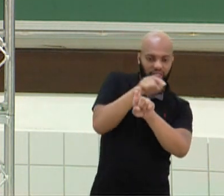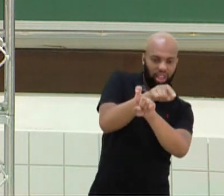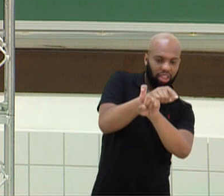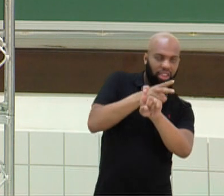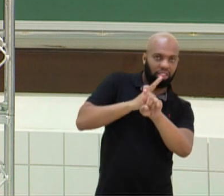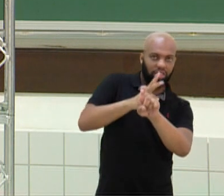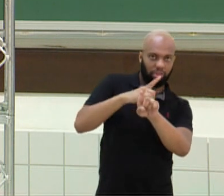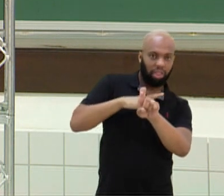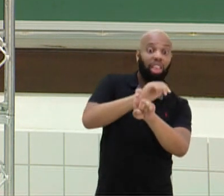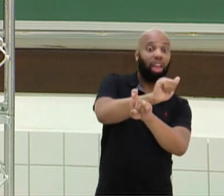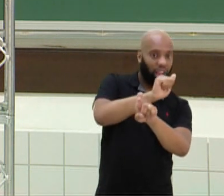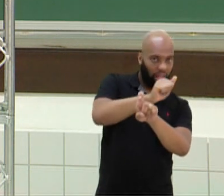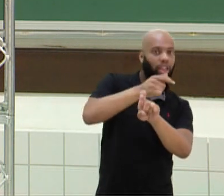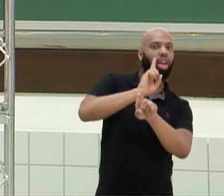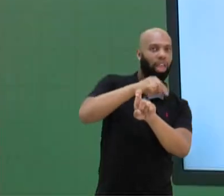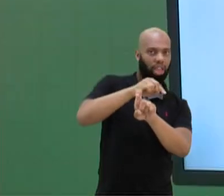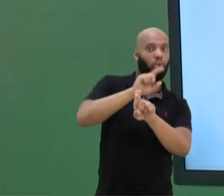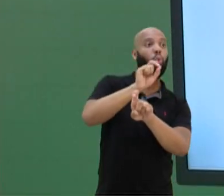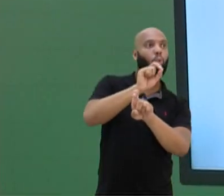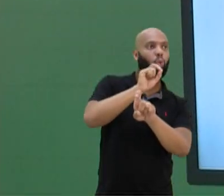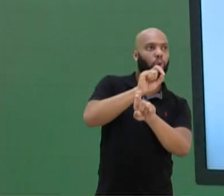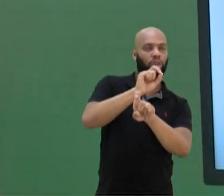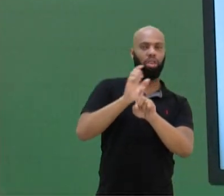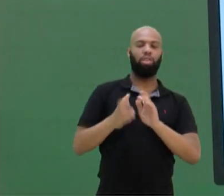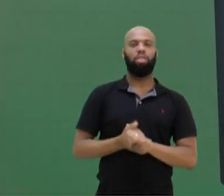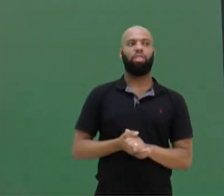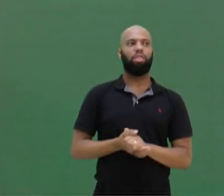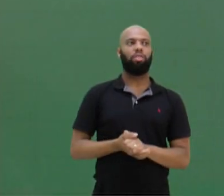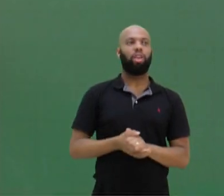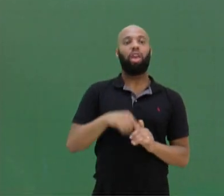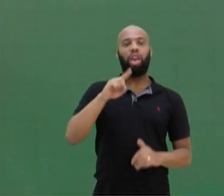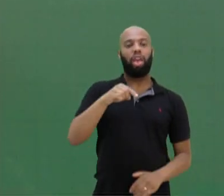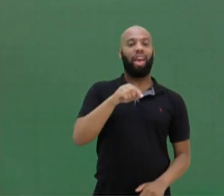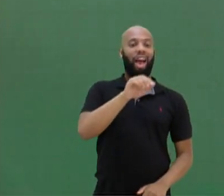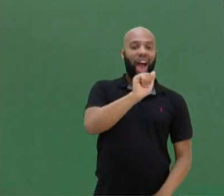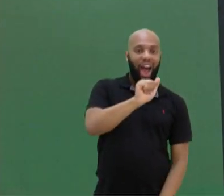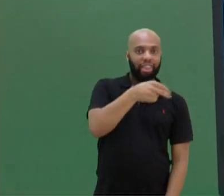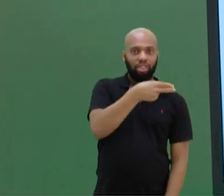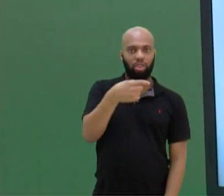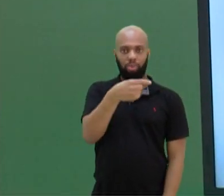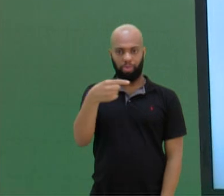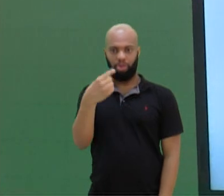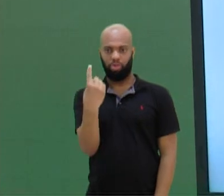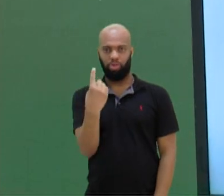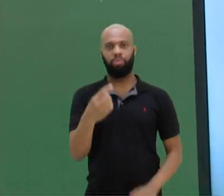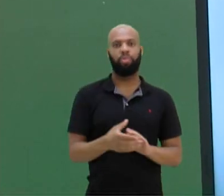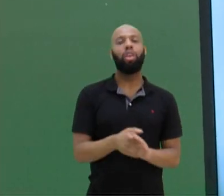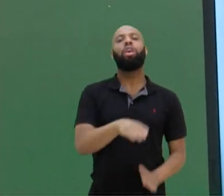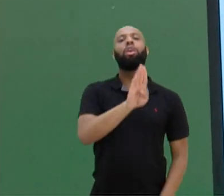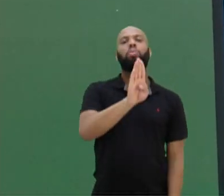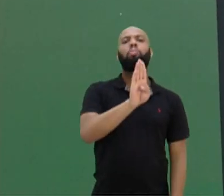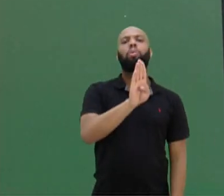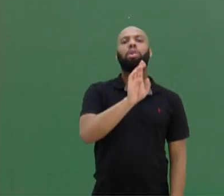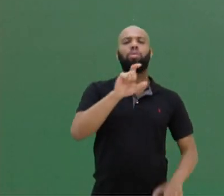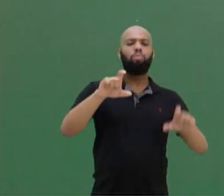Se eu fosse responder apenas se é ponto de máximo ou mínimo, a gente já sabe responder só olhando o coeficiente